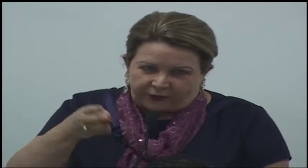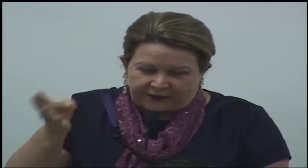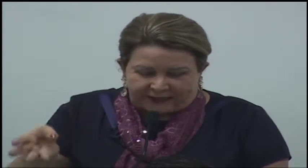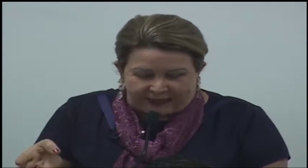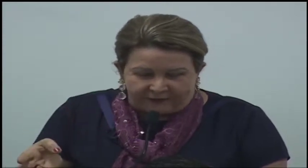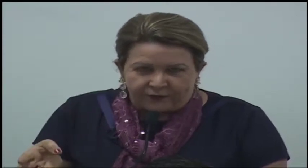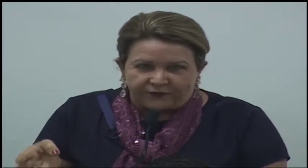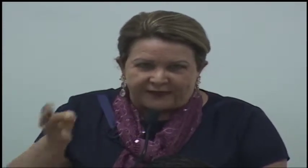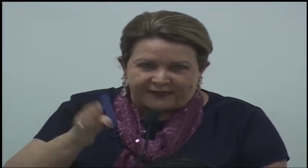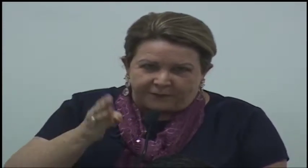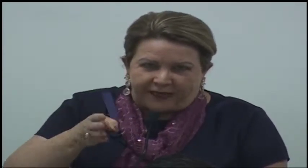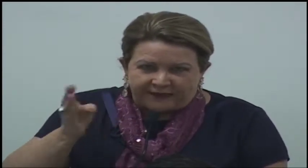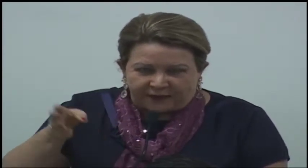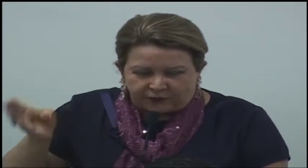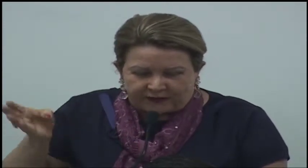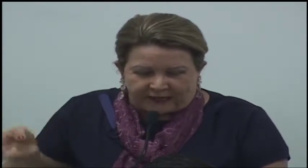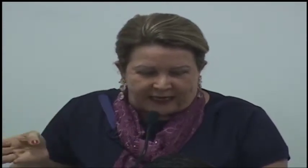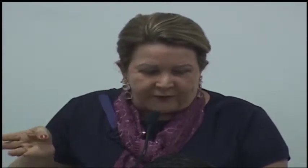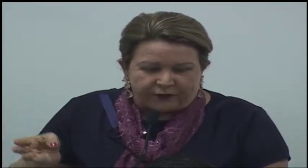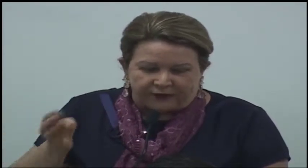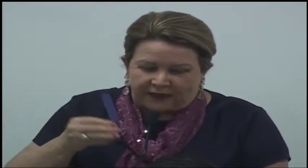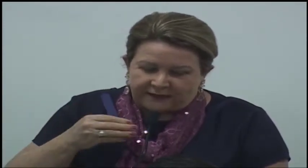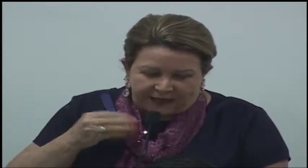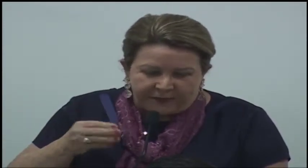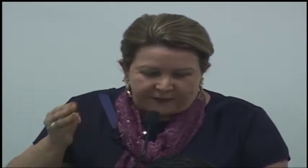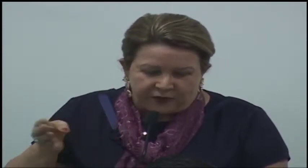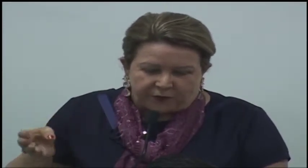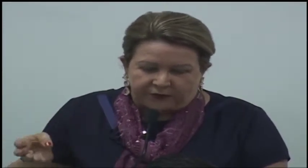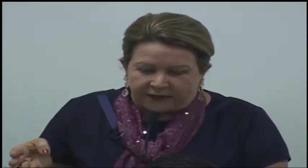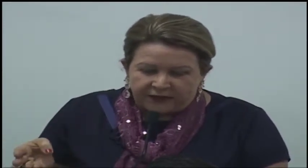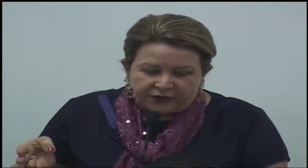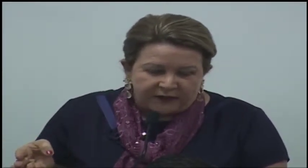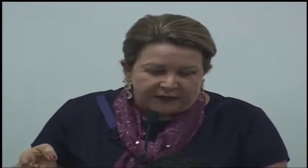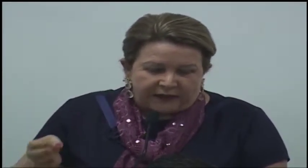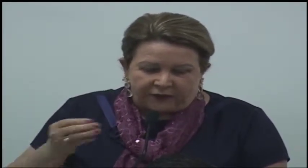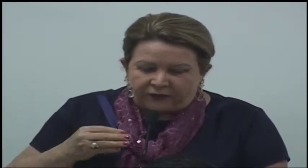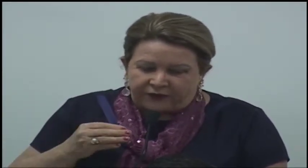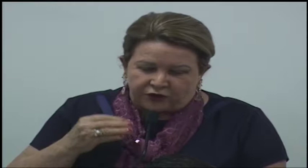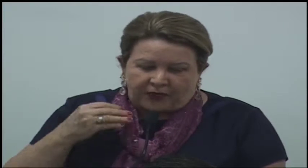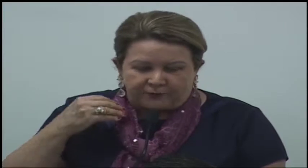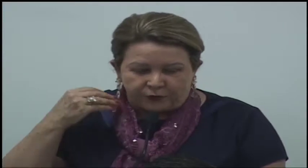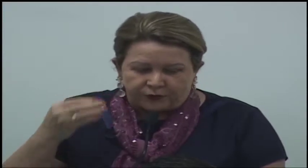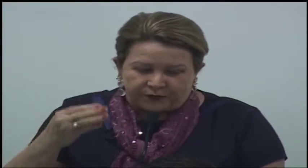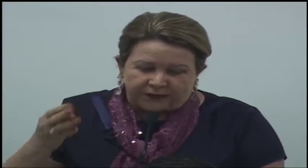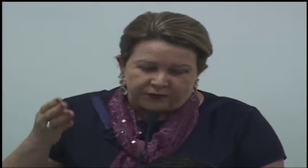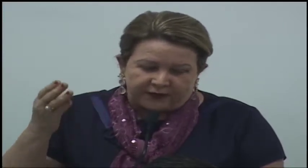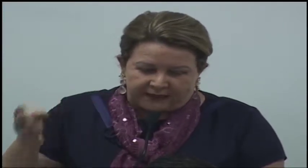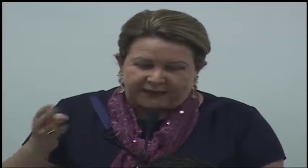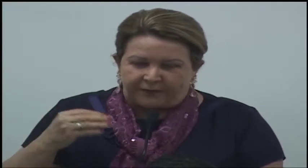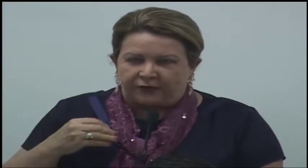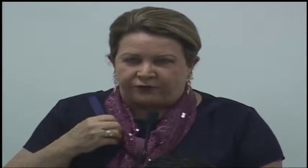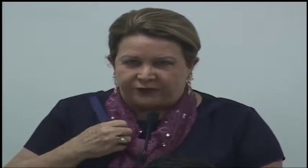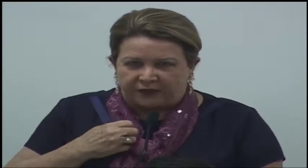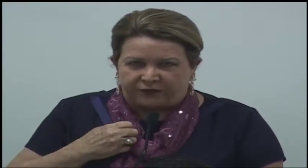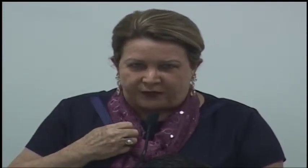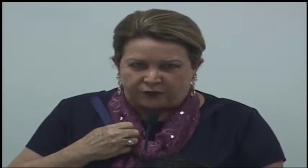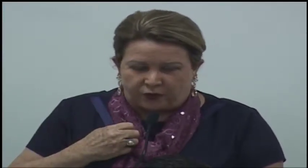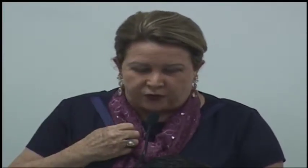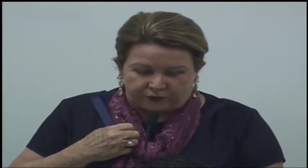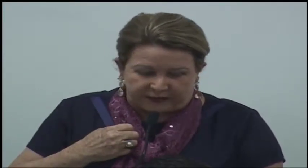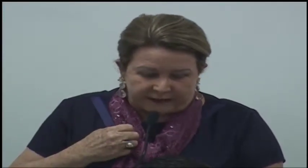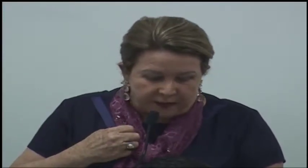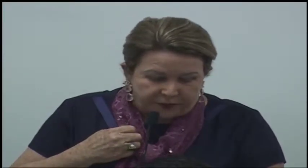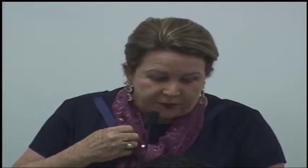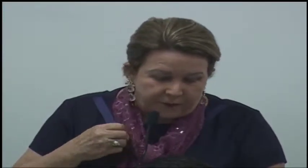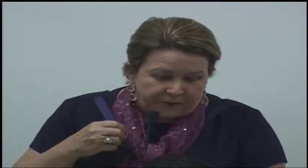falando agora do reciclável, fazer a separação do reciclável, que isso é extremamente importante. Eu não vejo há muitos anos esse trabalho sendo feito no